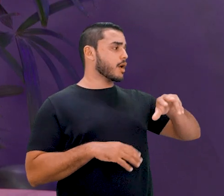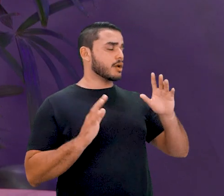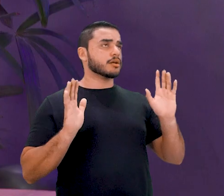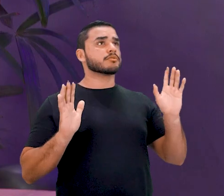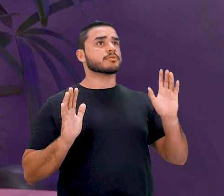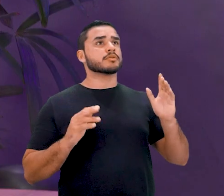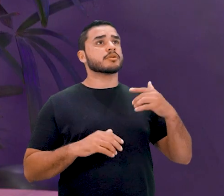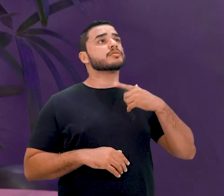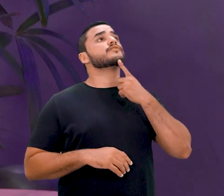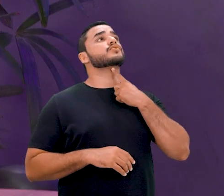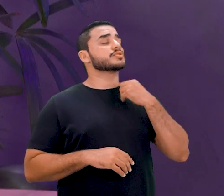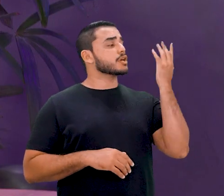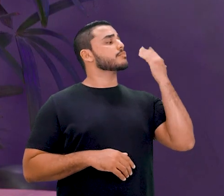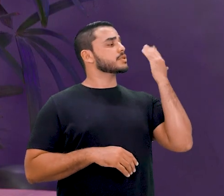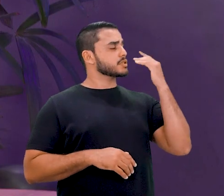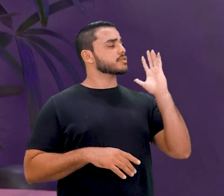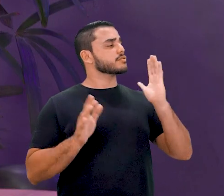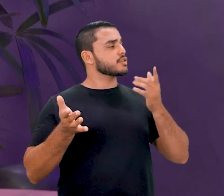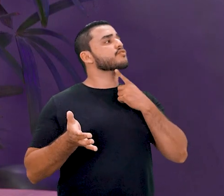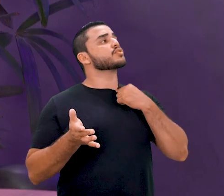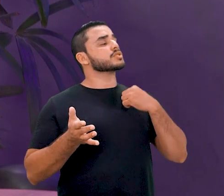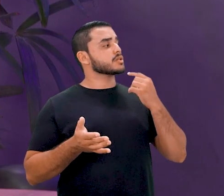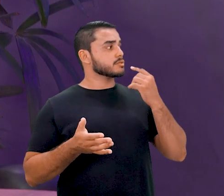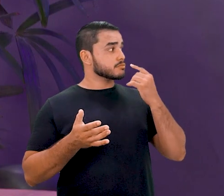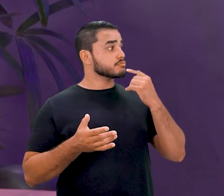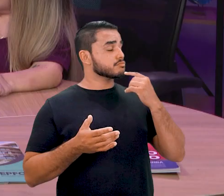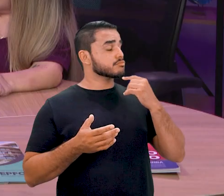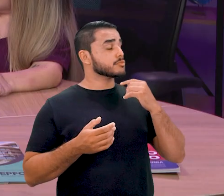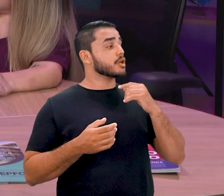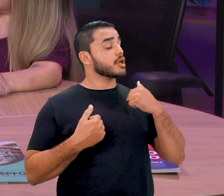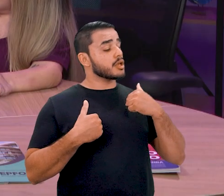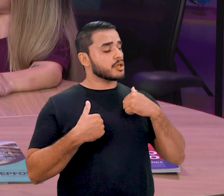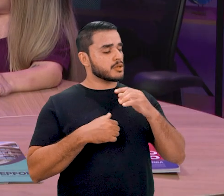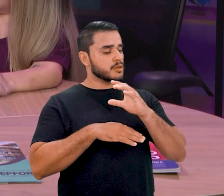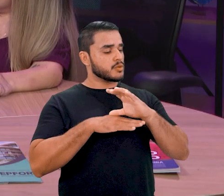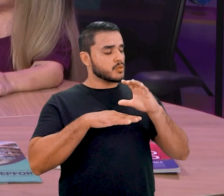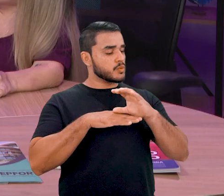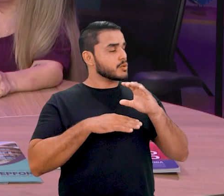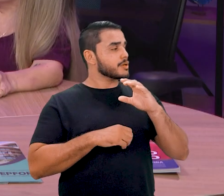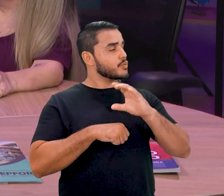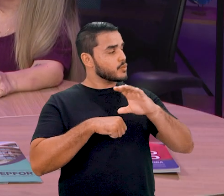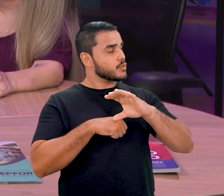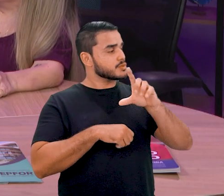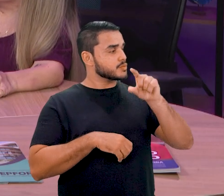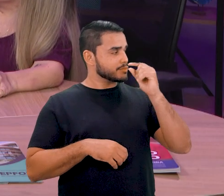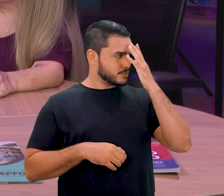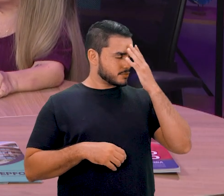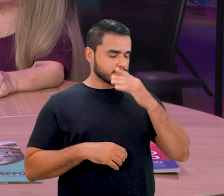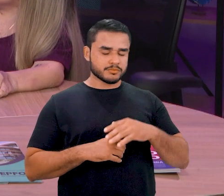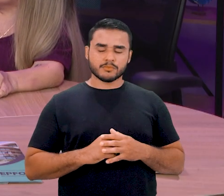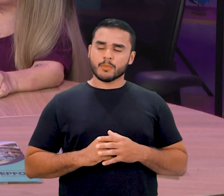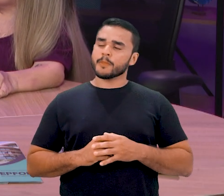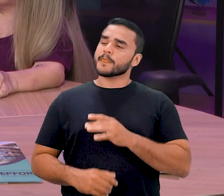ter a dimensão disso ainda. Né? Eu vim entender isso muito depois. E aqui, que momento tu pensou